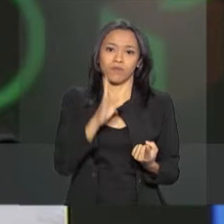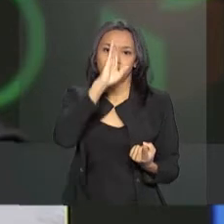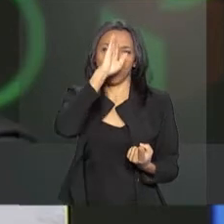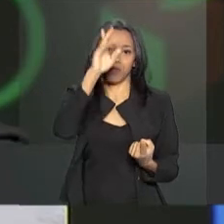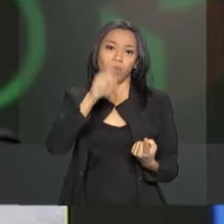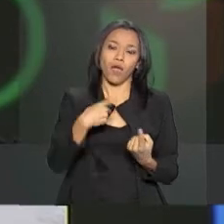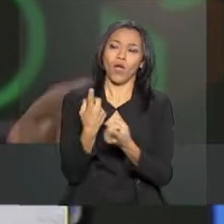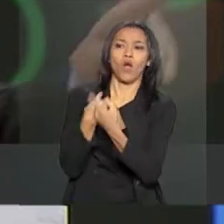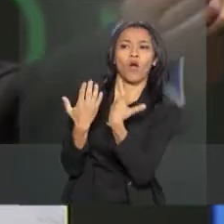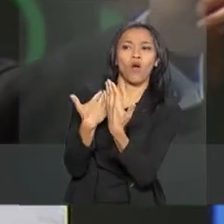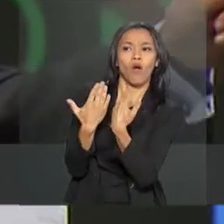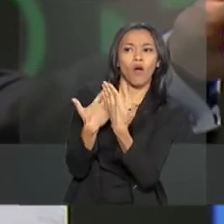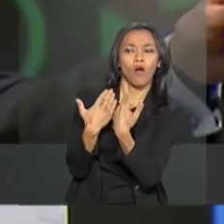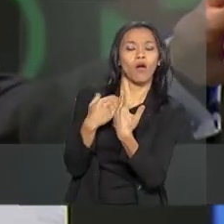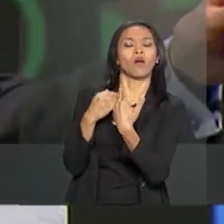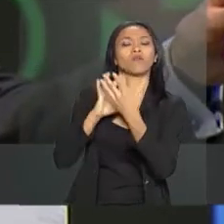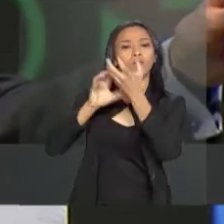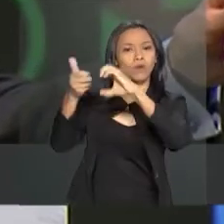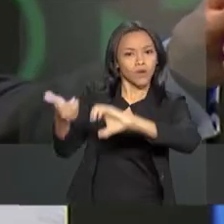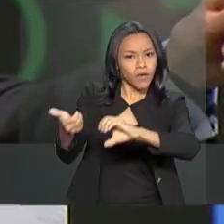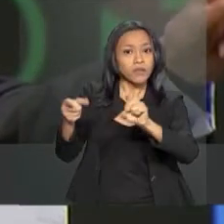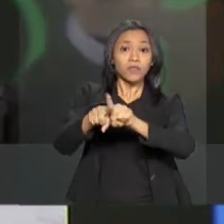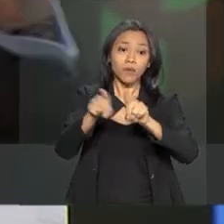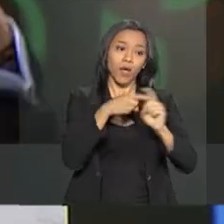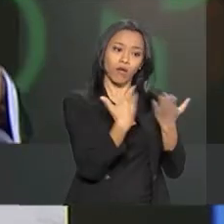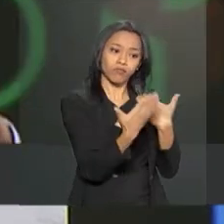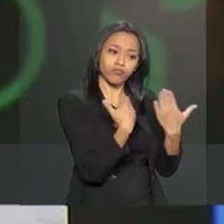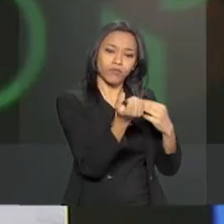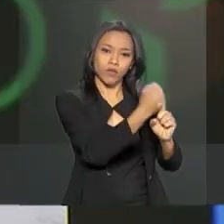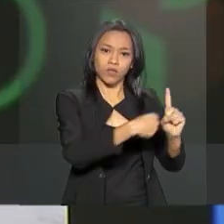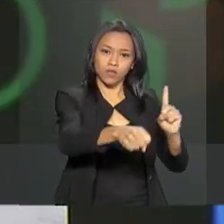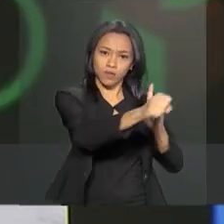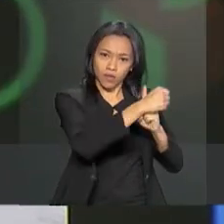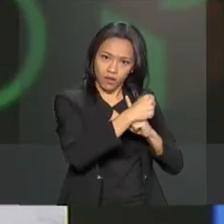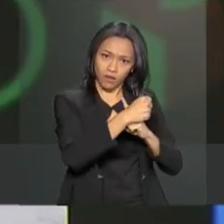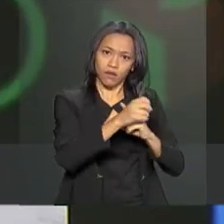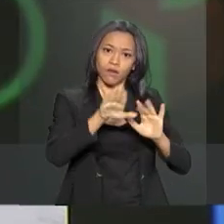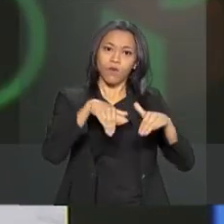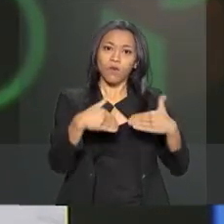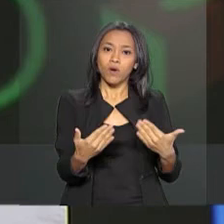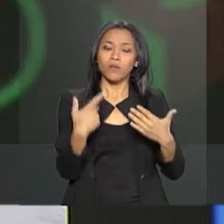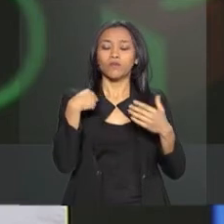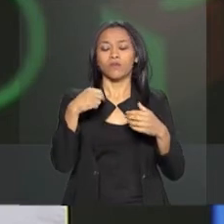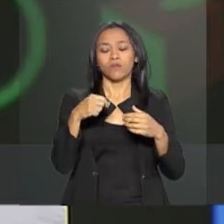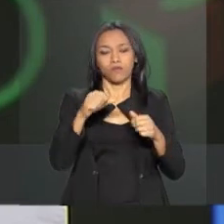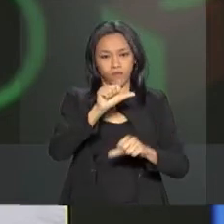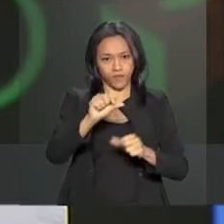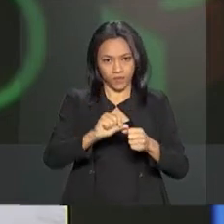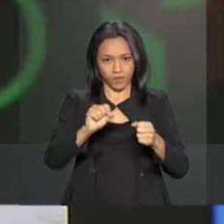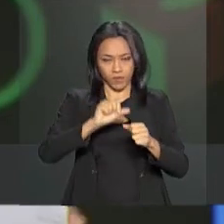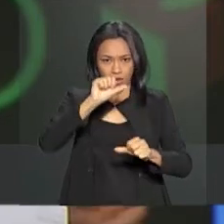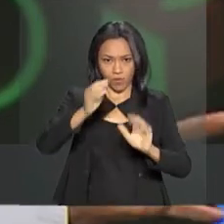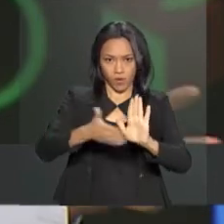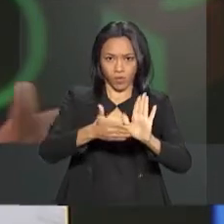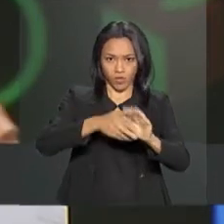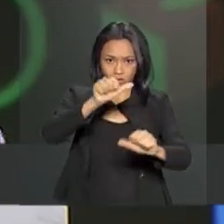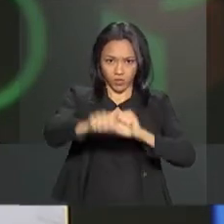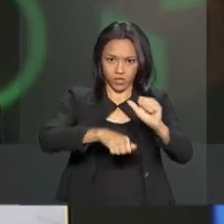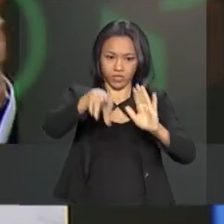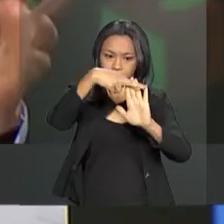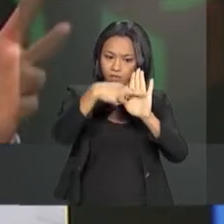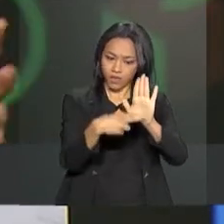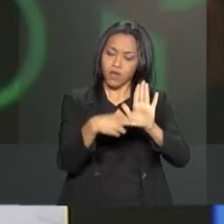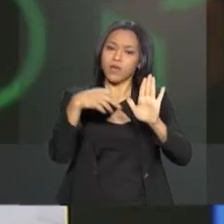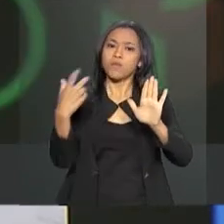o Congresso Nacional e diálogo com a sociedade. Quando fizemos a reforma trabalhista, nós fizemos depois de conversas